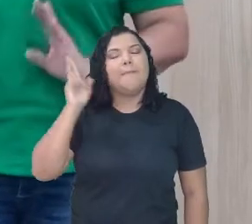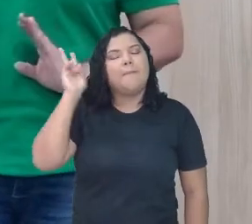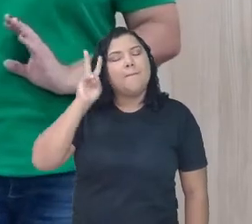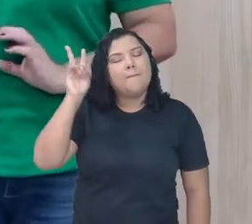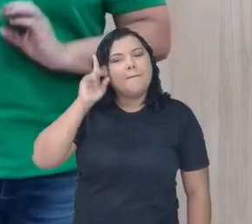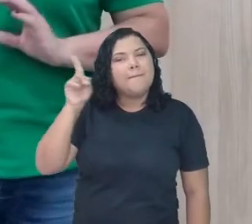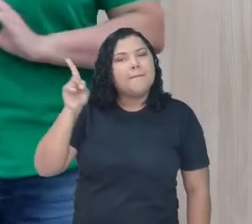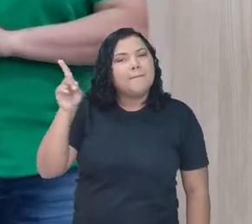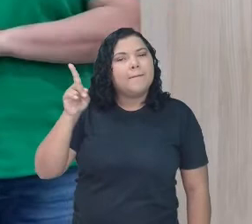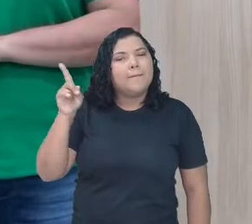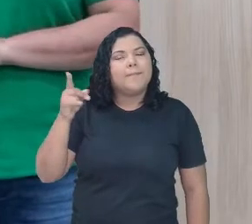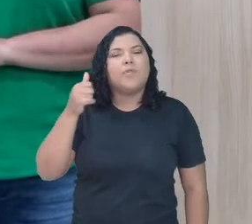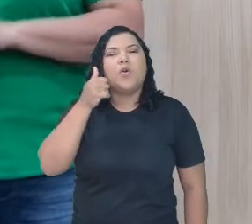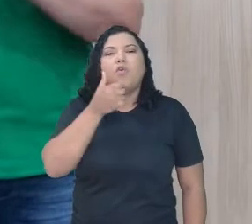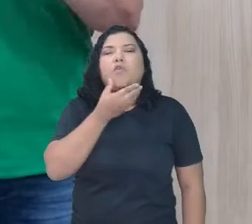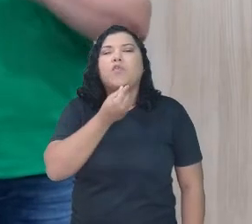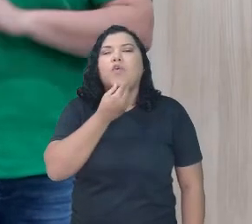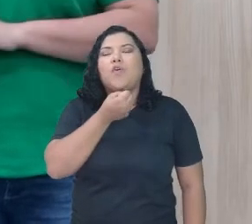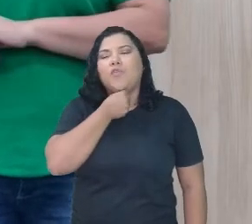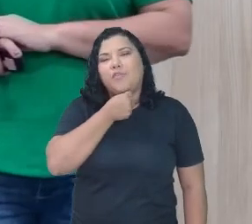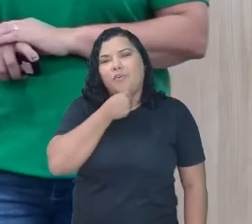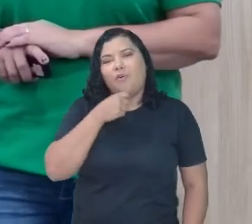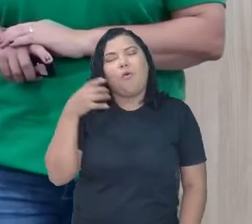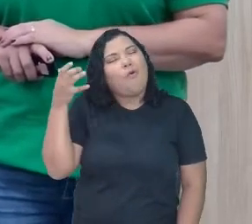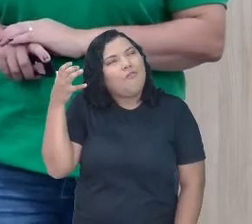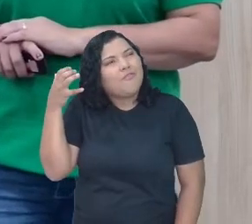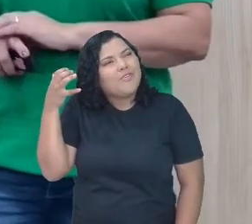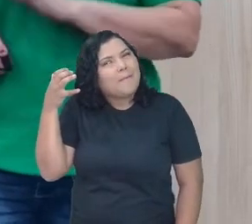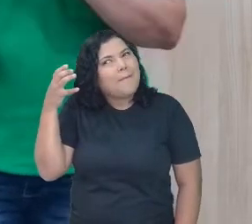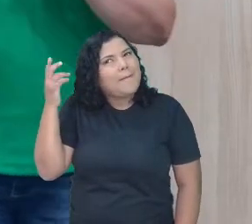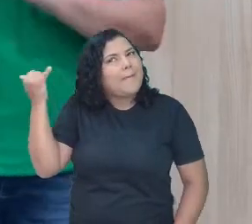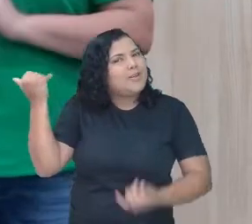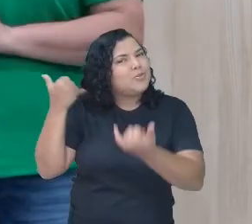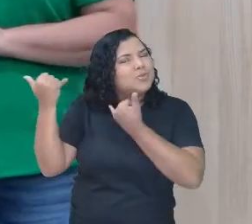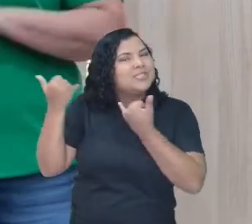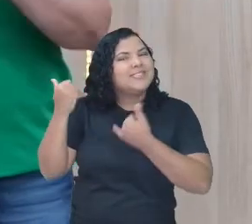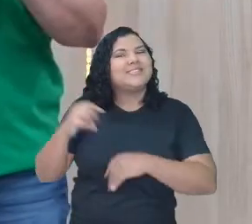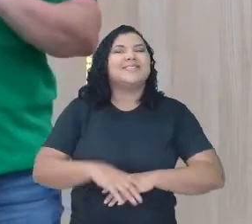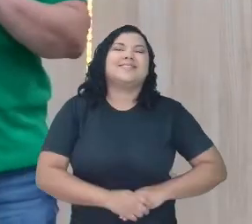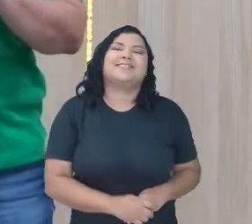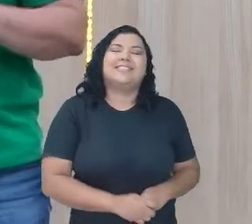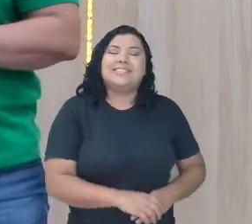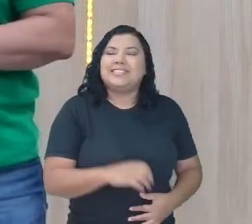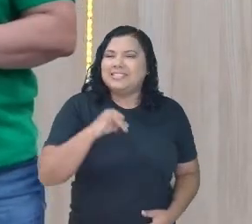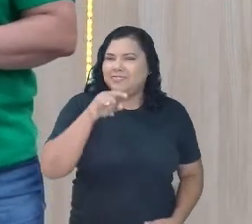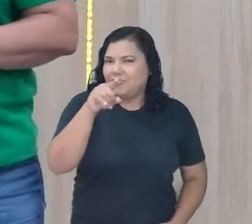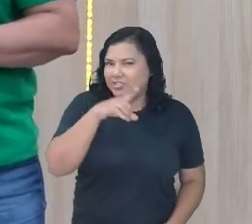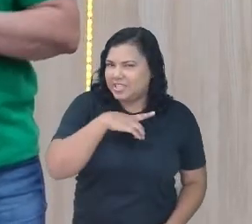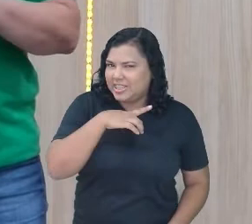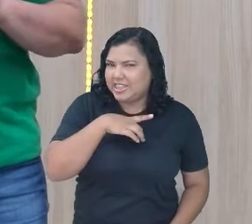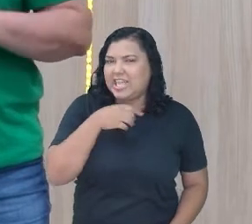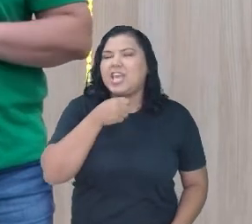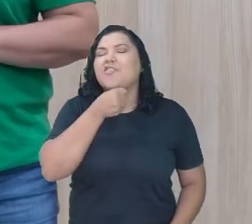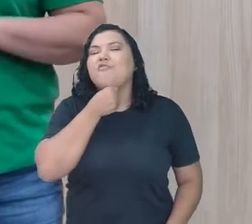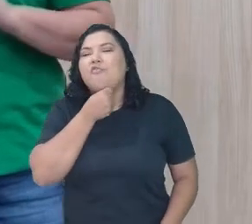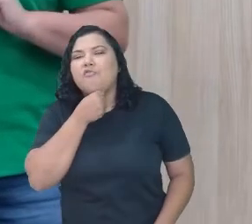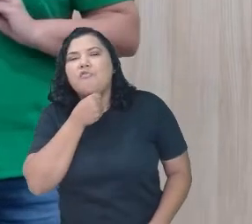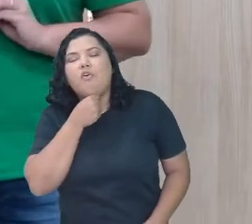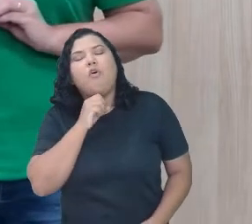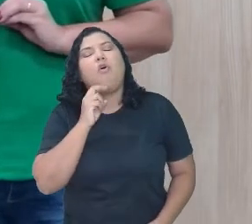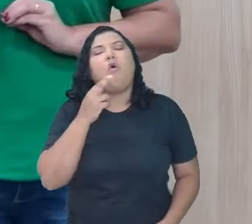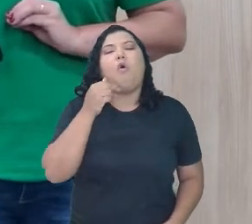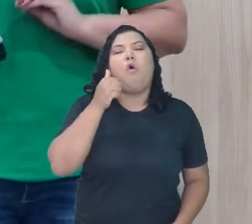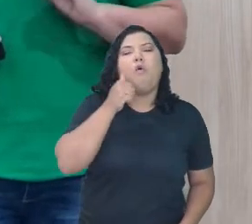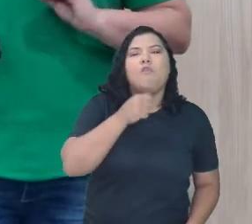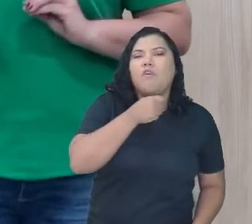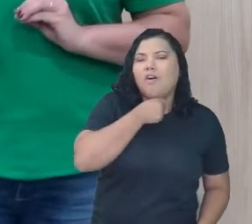com um radinho lá ouvindo jornais. Eu também tenho. E eu garanto, se tem um avô, uma avó, um tio, uma tia, uma mãe,